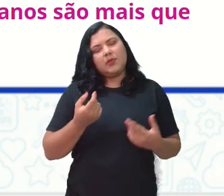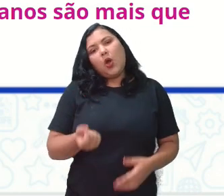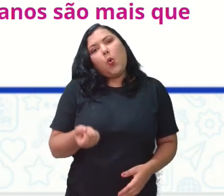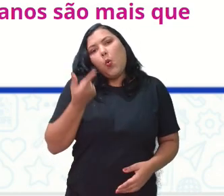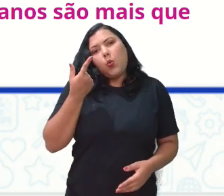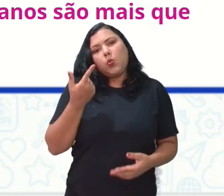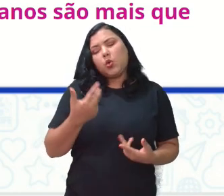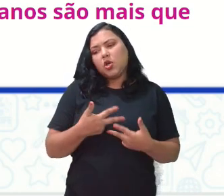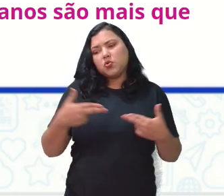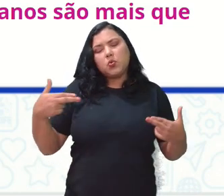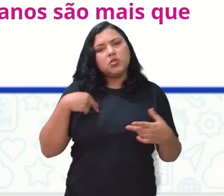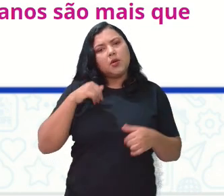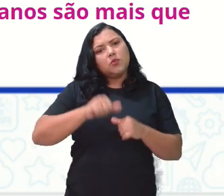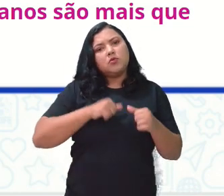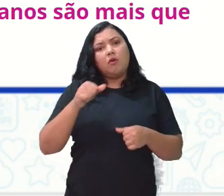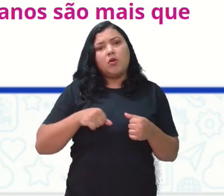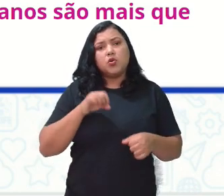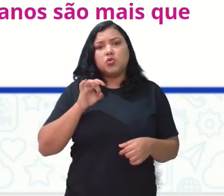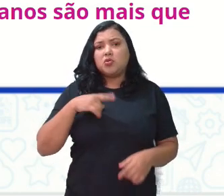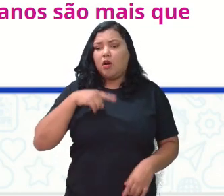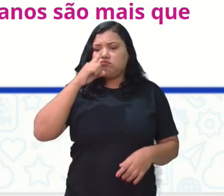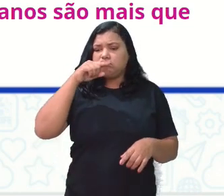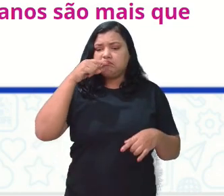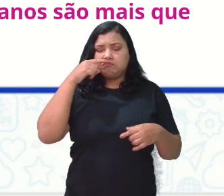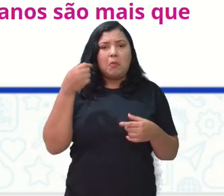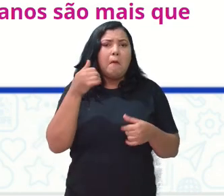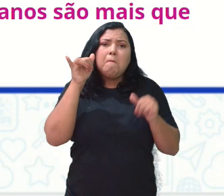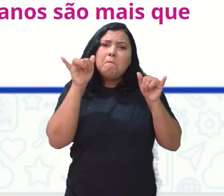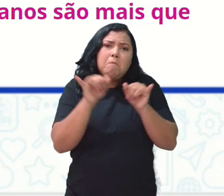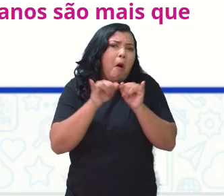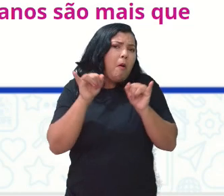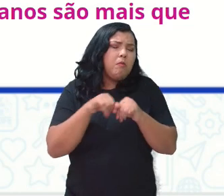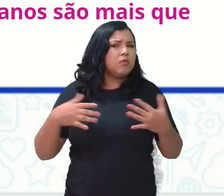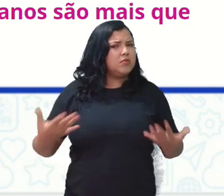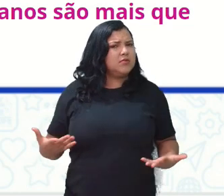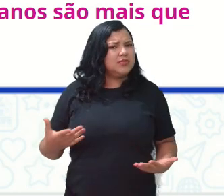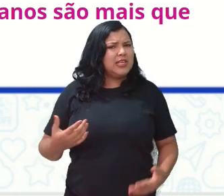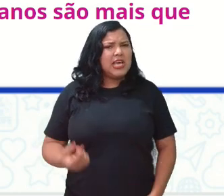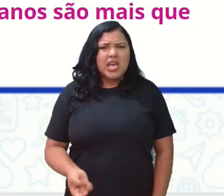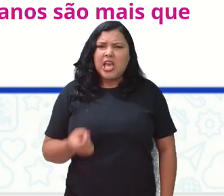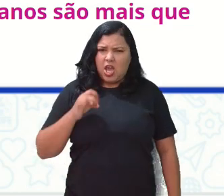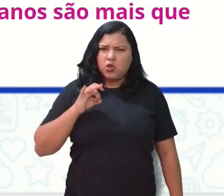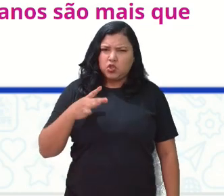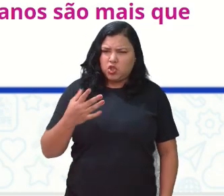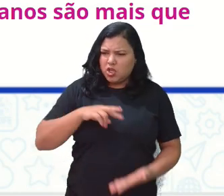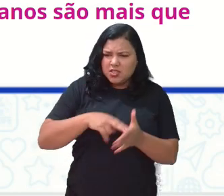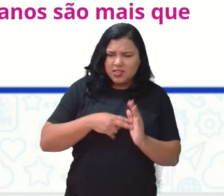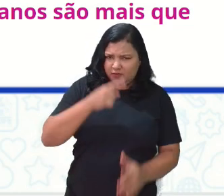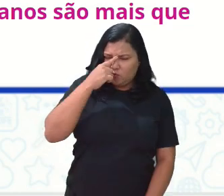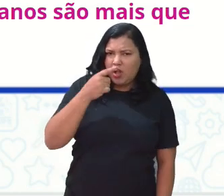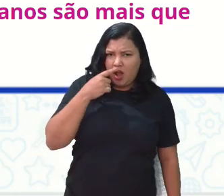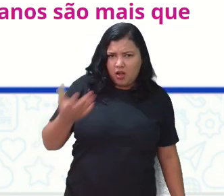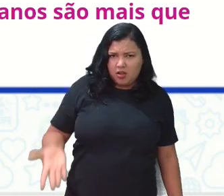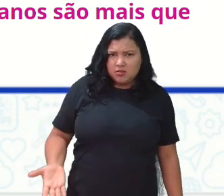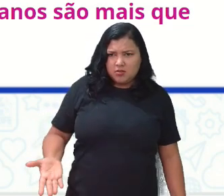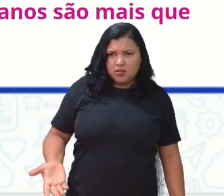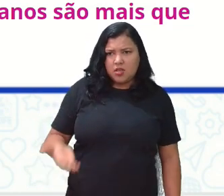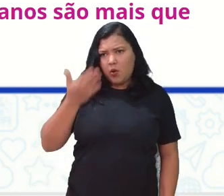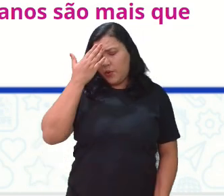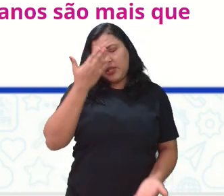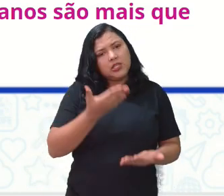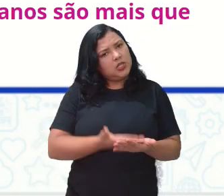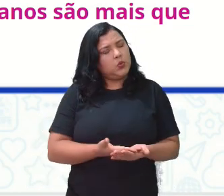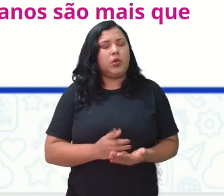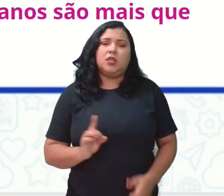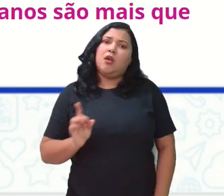coisa que mudou em si foi um acessório banal. Seria então ele somente seu nariz? Acredito que não,